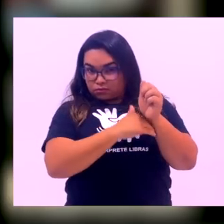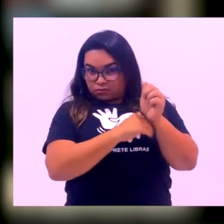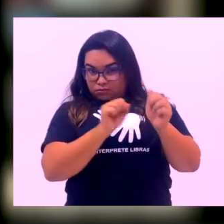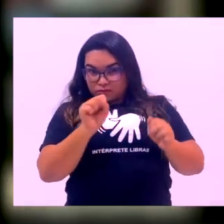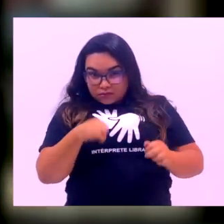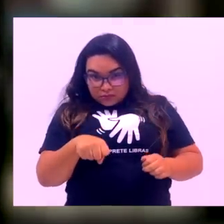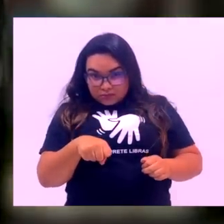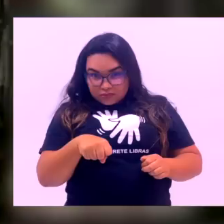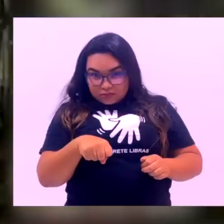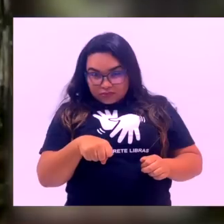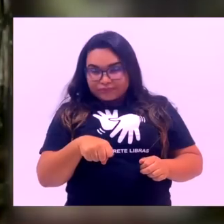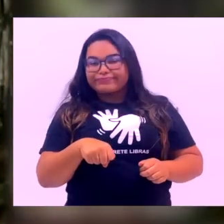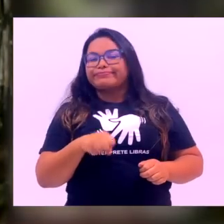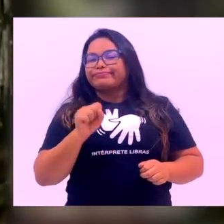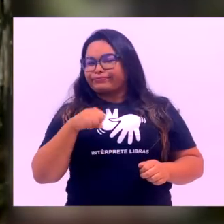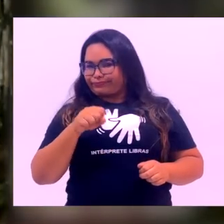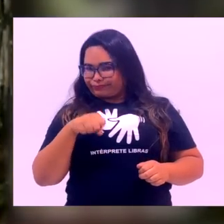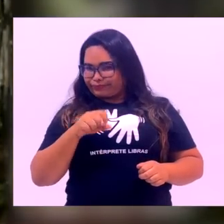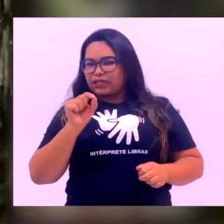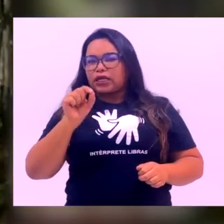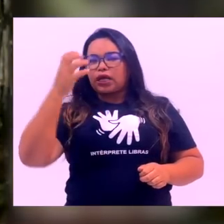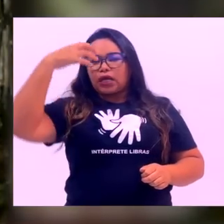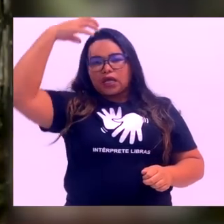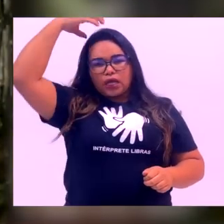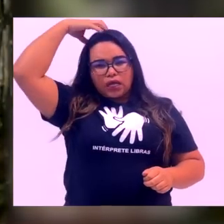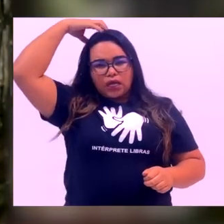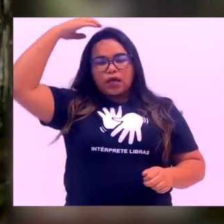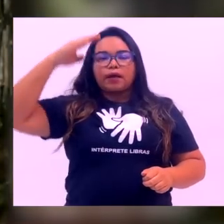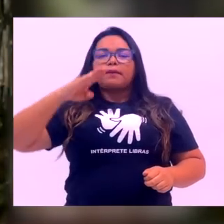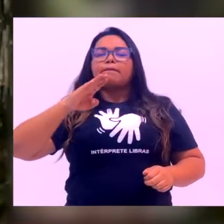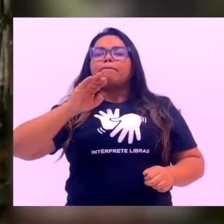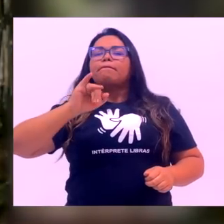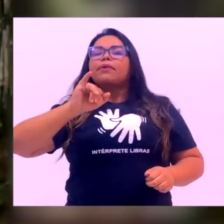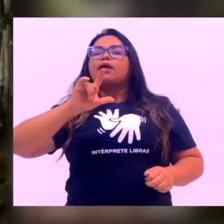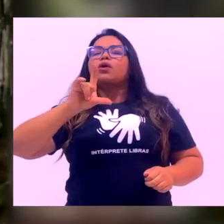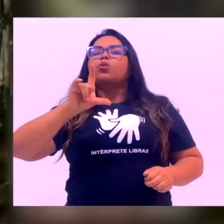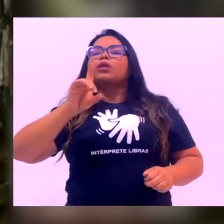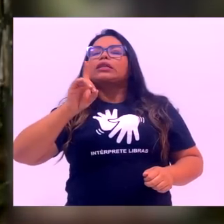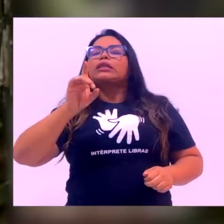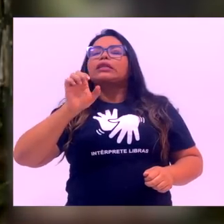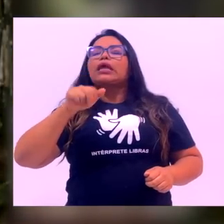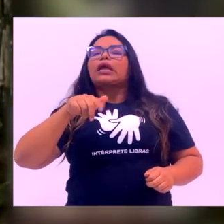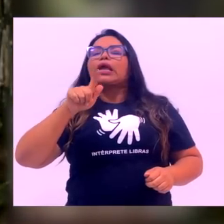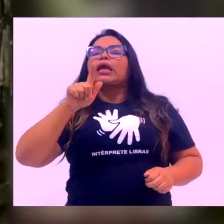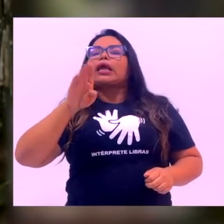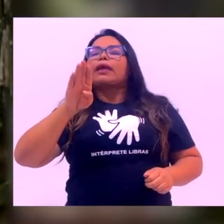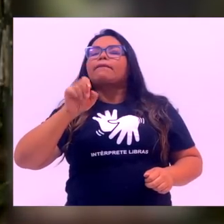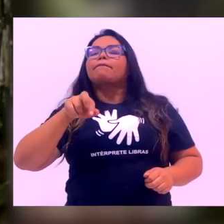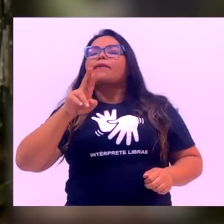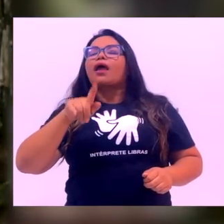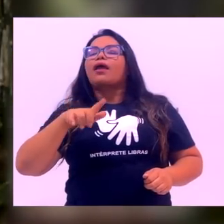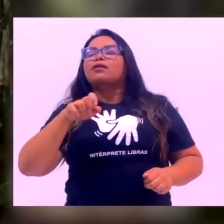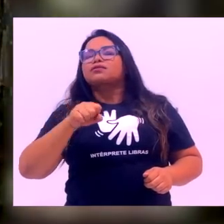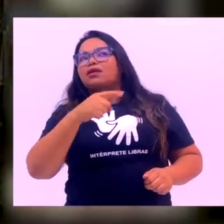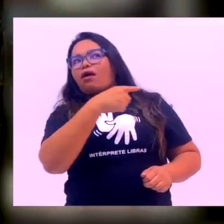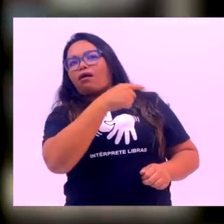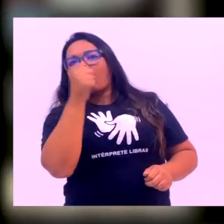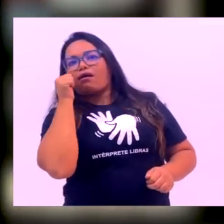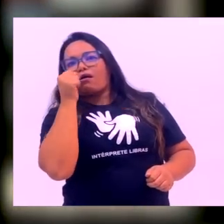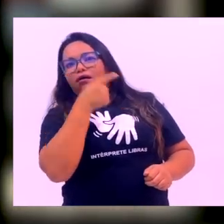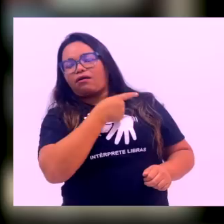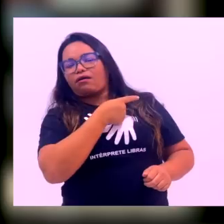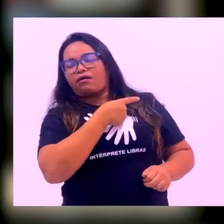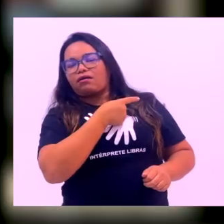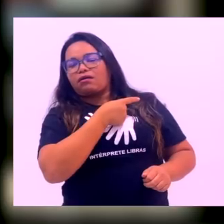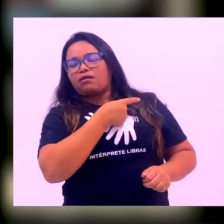Pertenciam? Quem é a cabeça dos Bilderbergers? Quem é a rainha dos Bilderbergers? Aqui está ela. Isso é